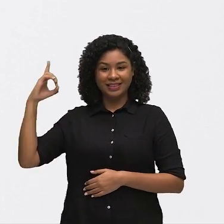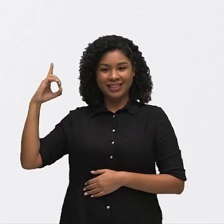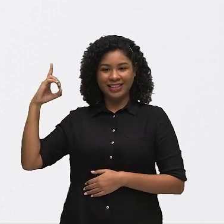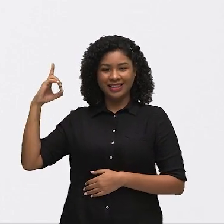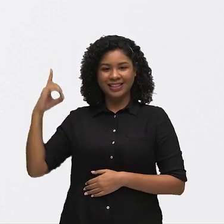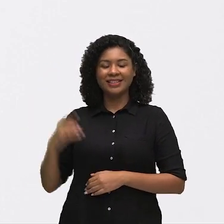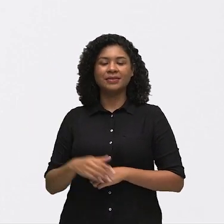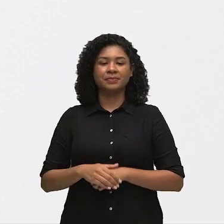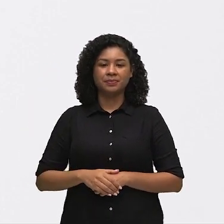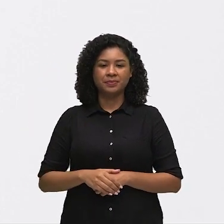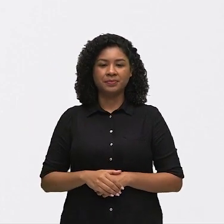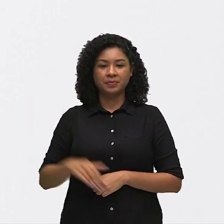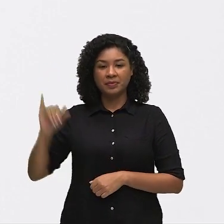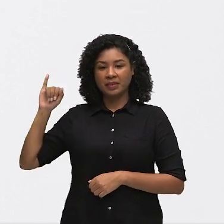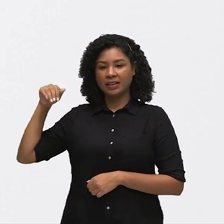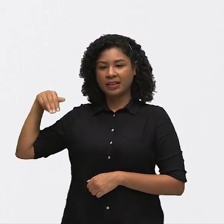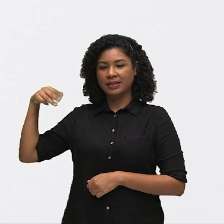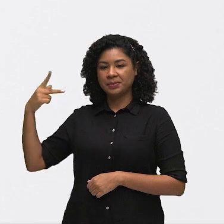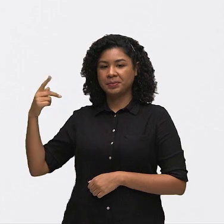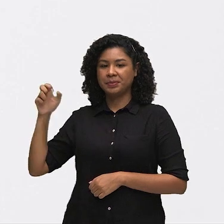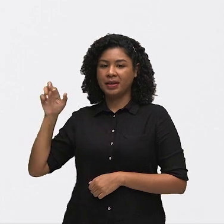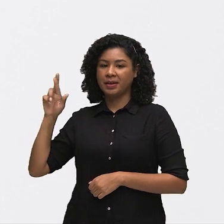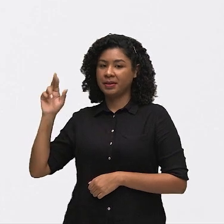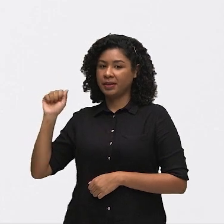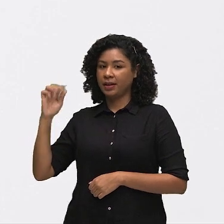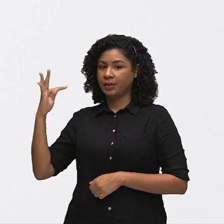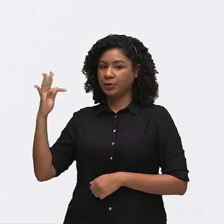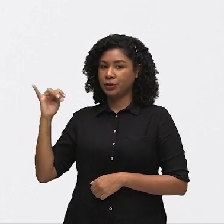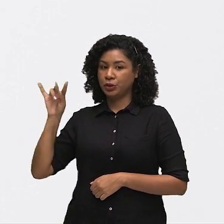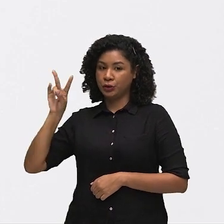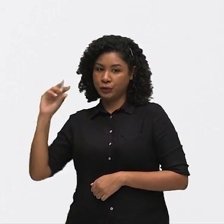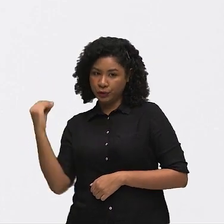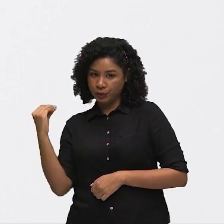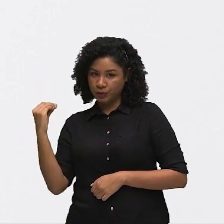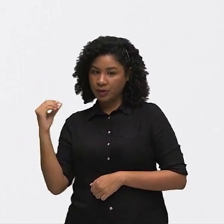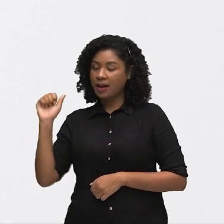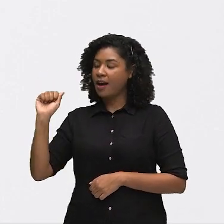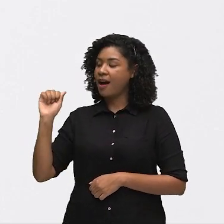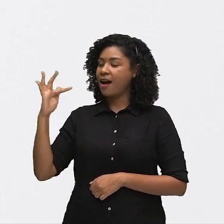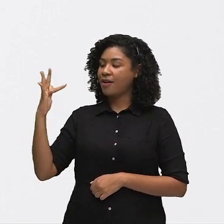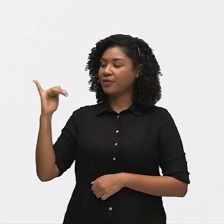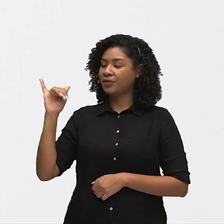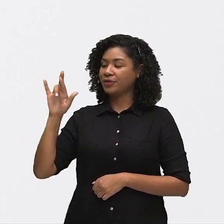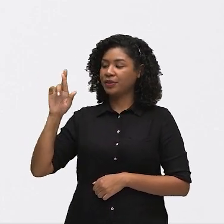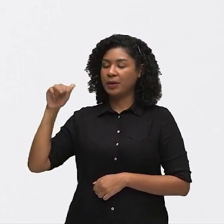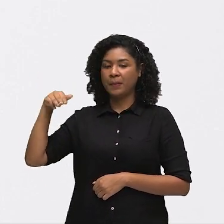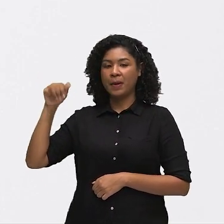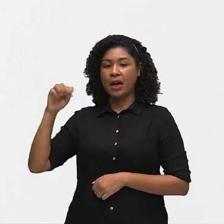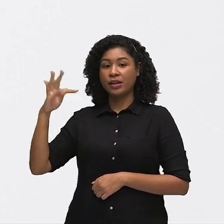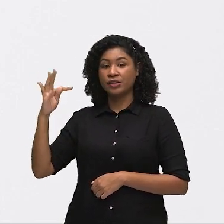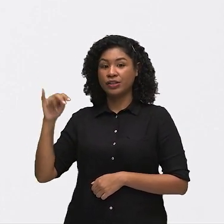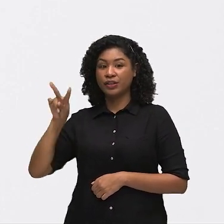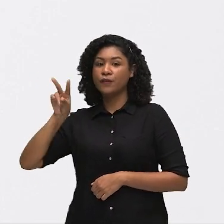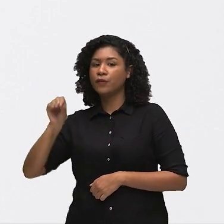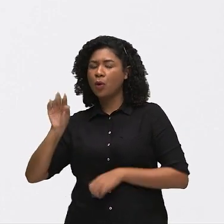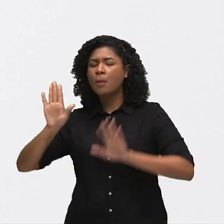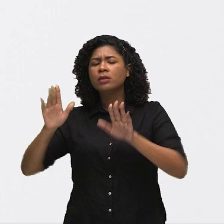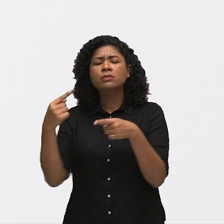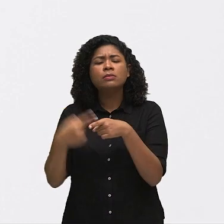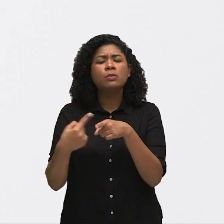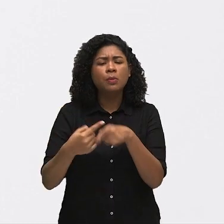afirmativo, porque nas 3 situações que nós tínhamos aqui, nenhuma nós vimos um não aparecendo aqui. É sempre uma ordem,